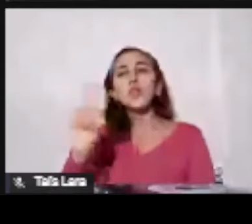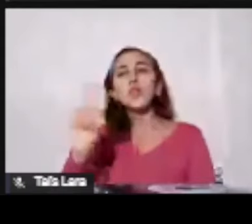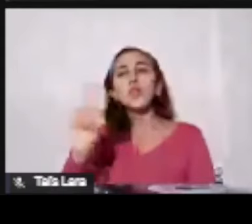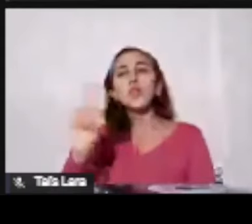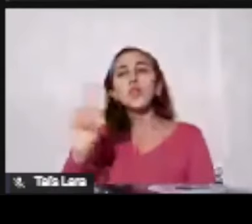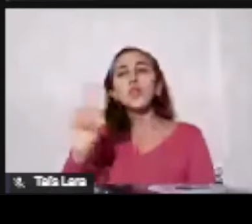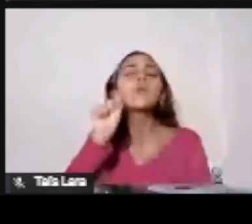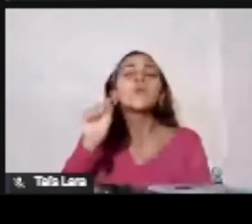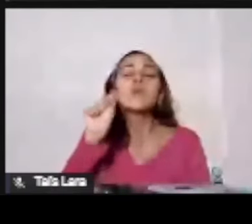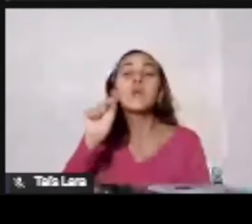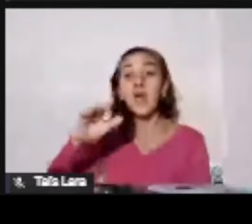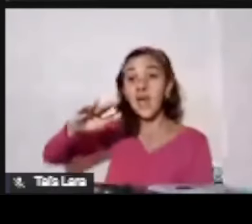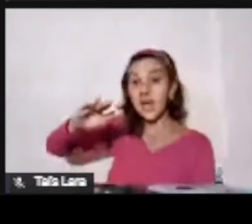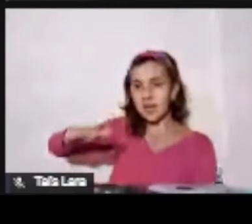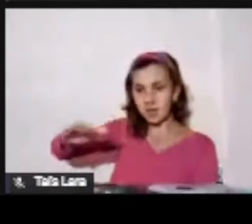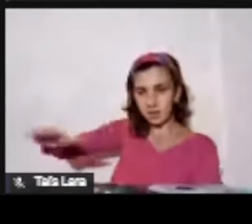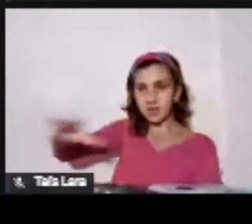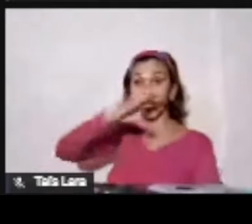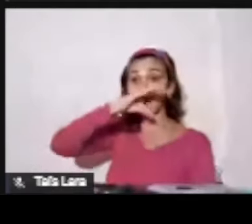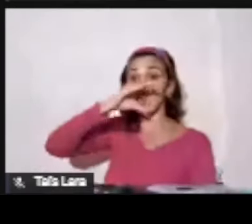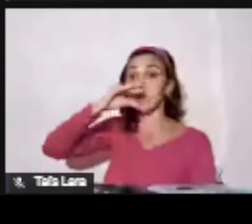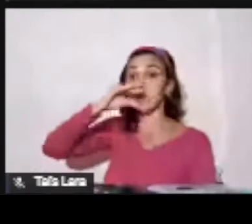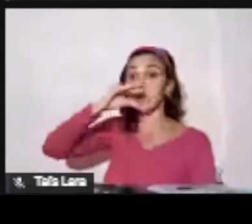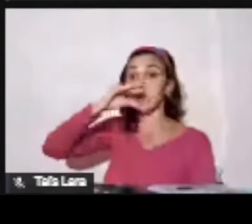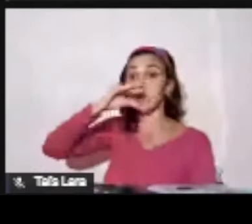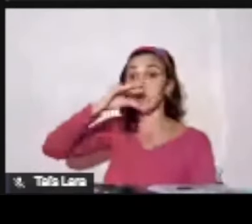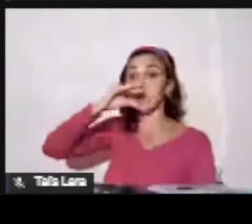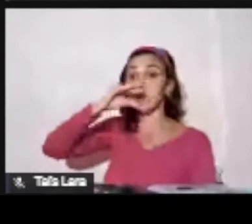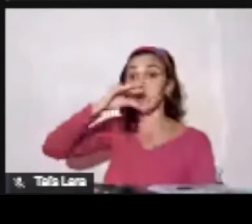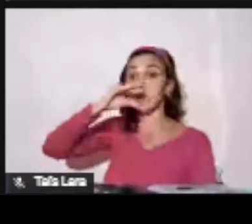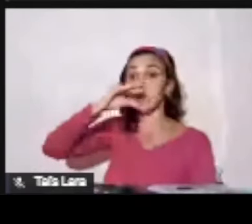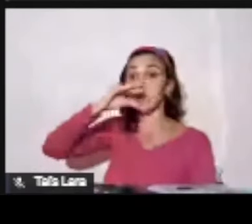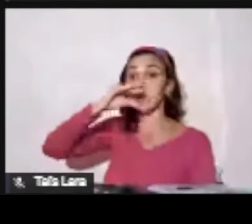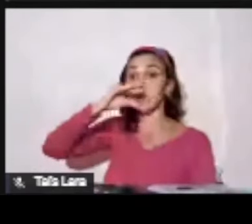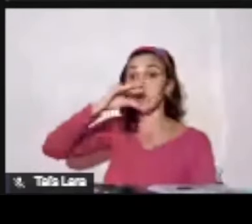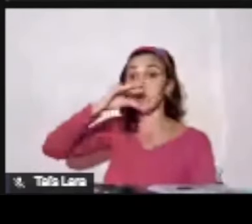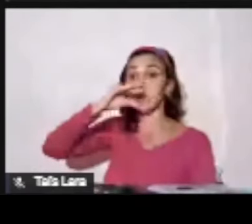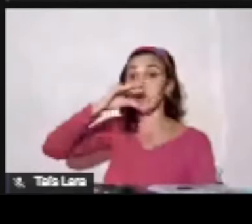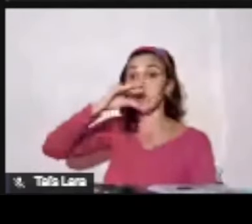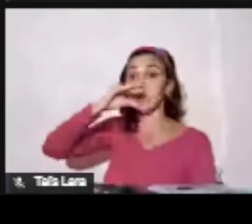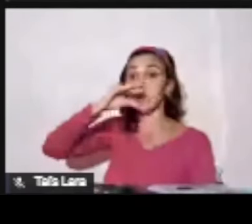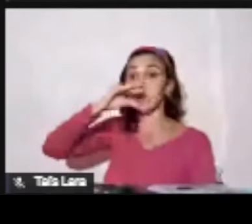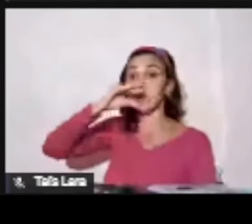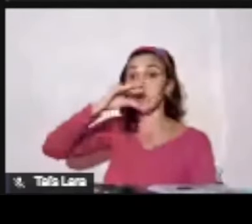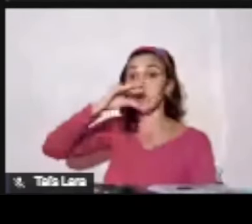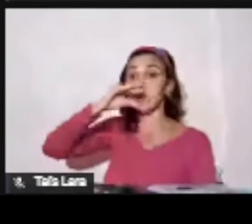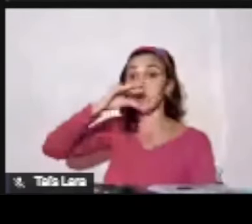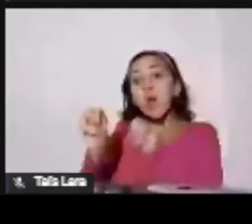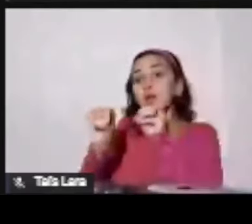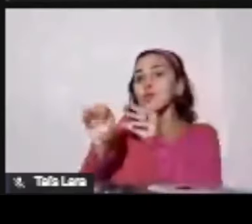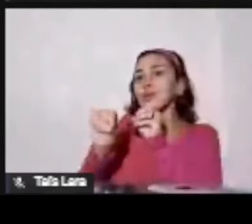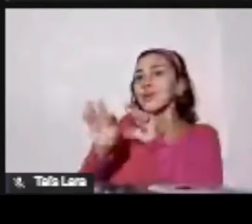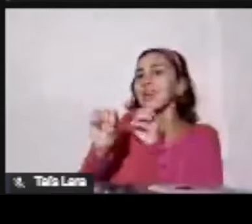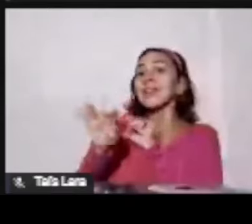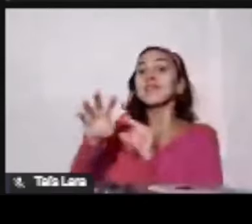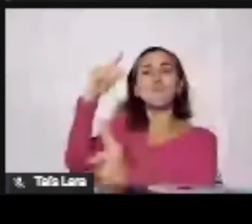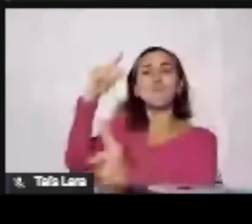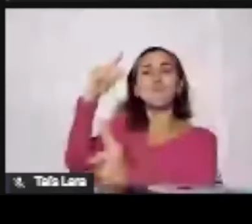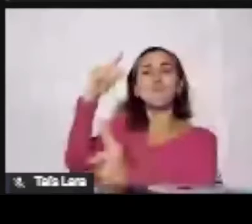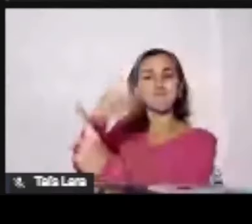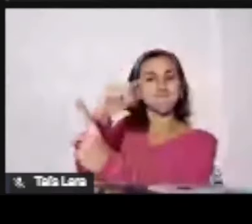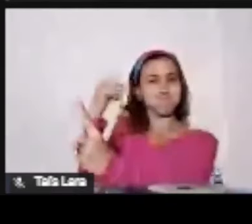e cuidados sem o uso de castigos físicos, ou de tratamento cruel ou degradante. Ah,